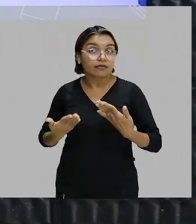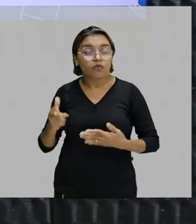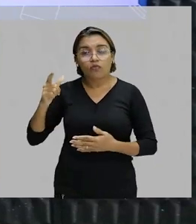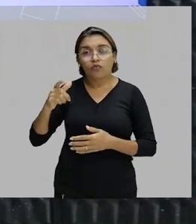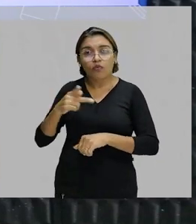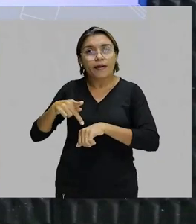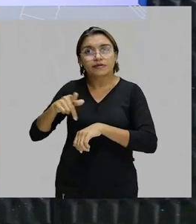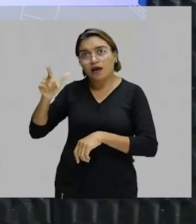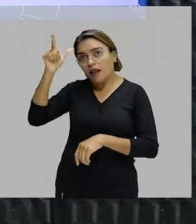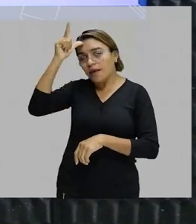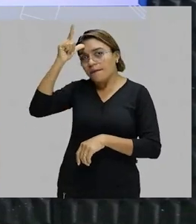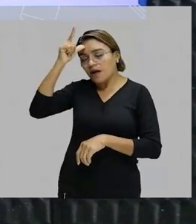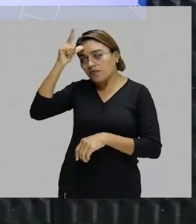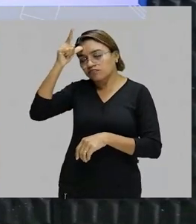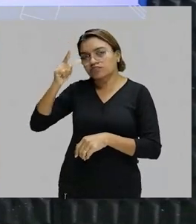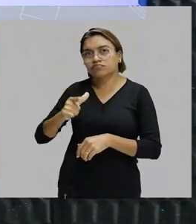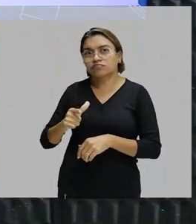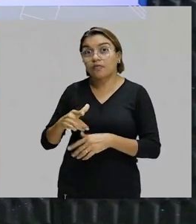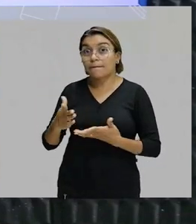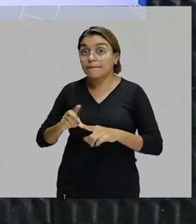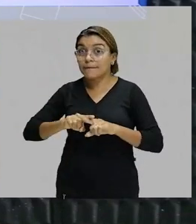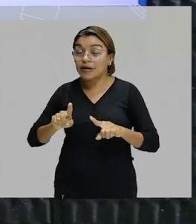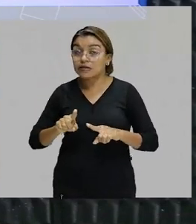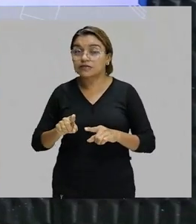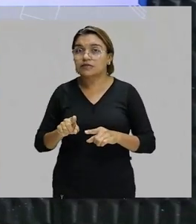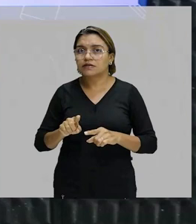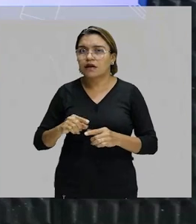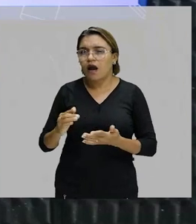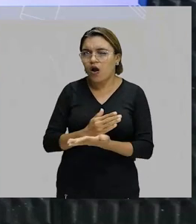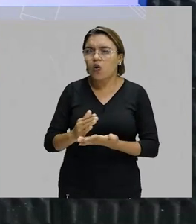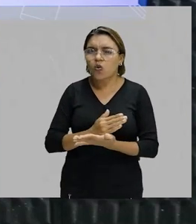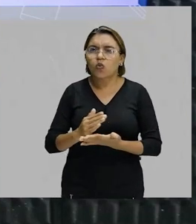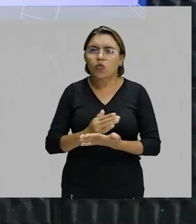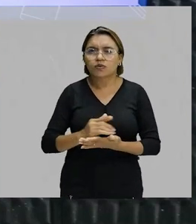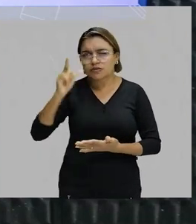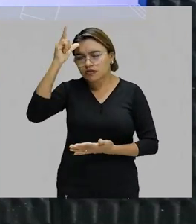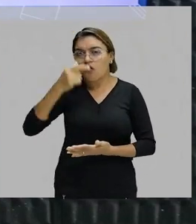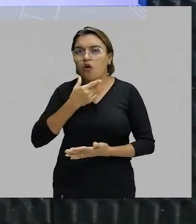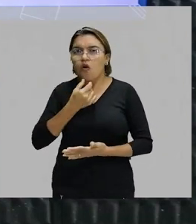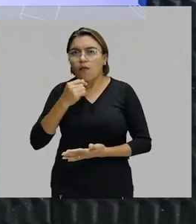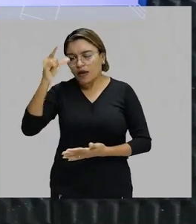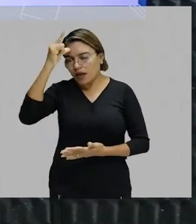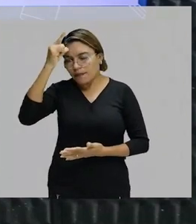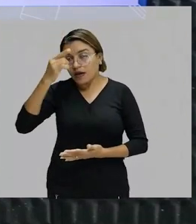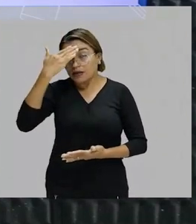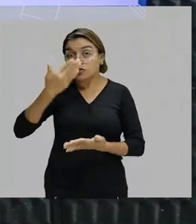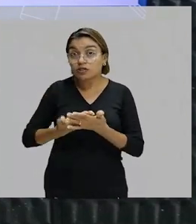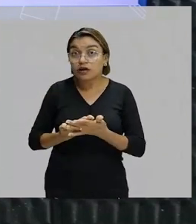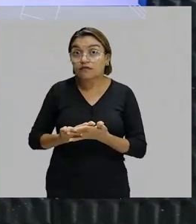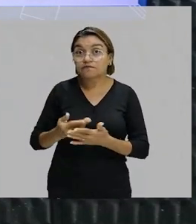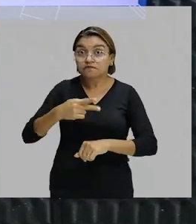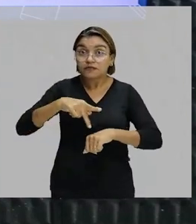verdade não os alemães em geral mas Fit e alguns alemães acreditavam que a Alemanha era